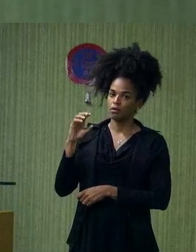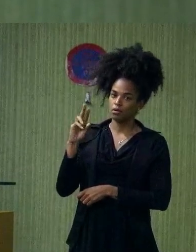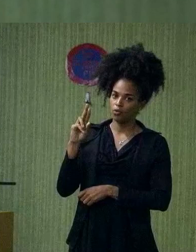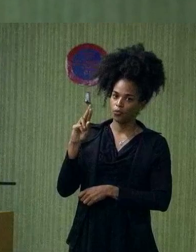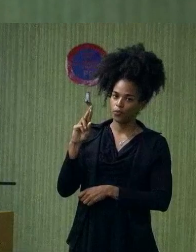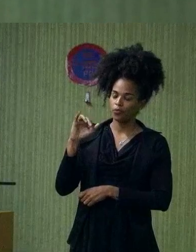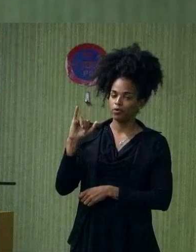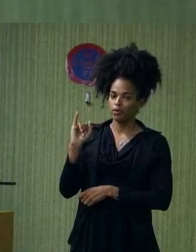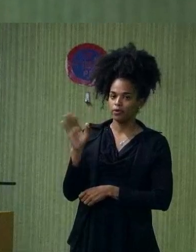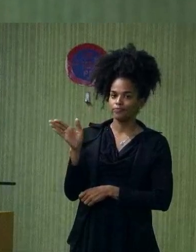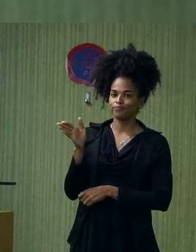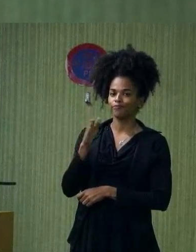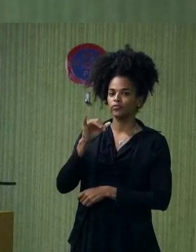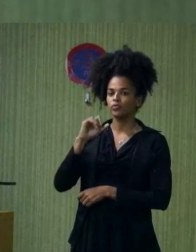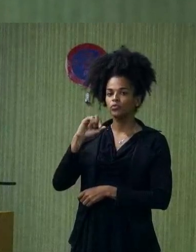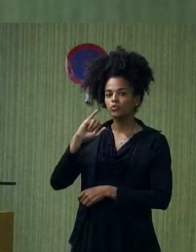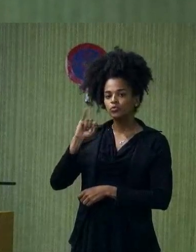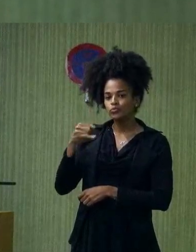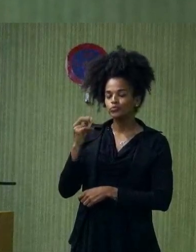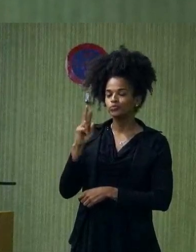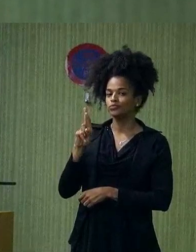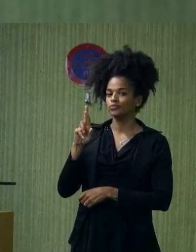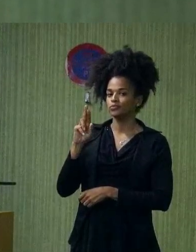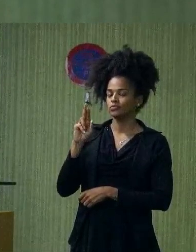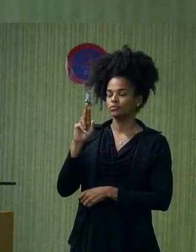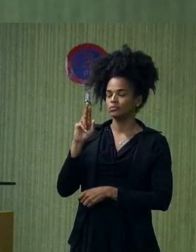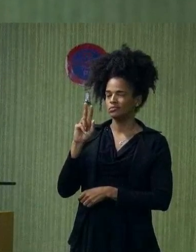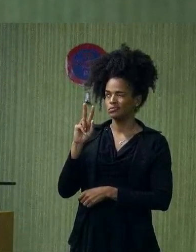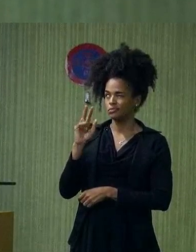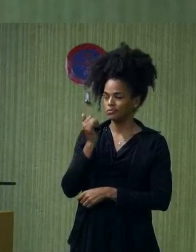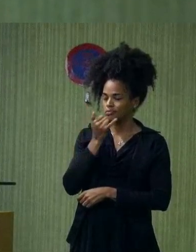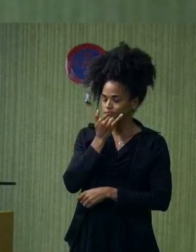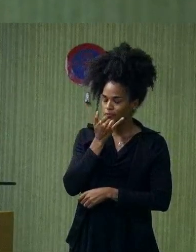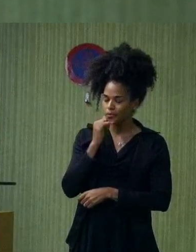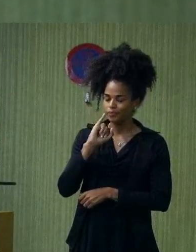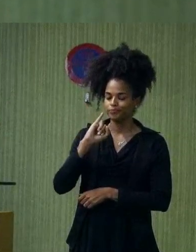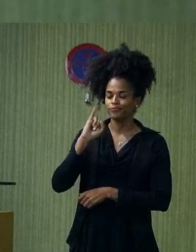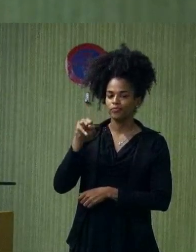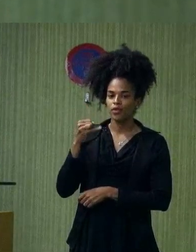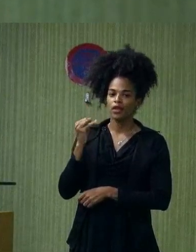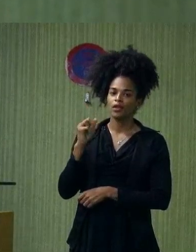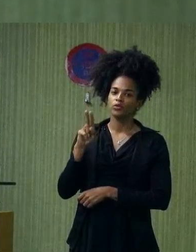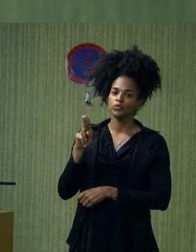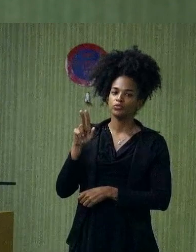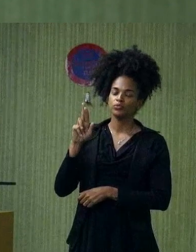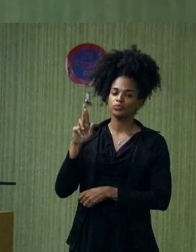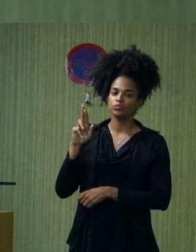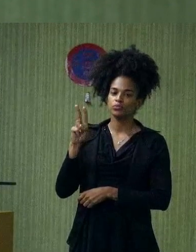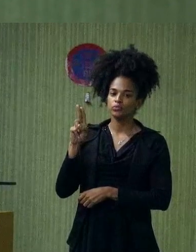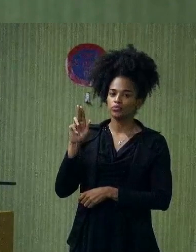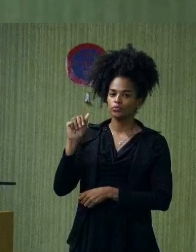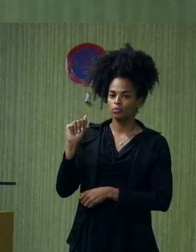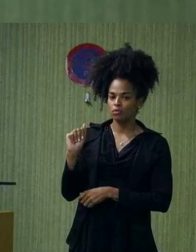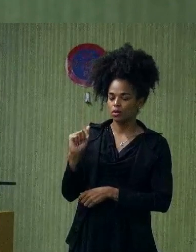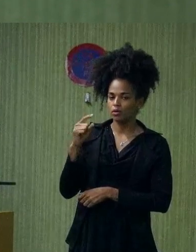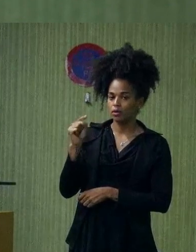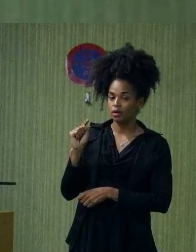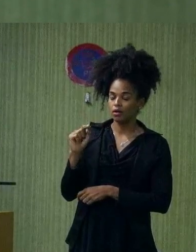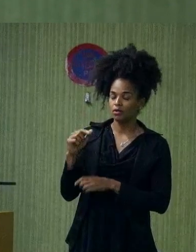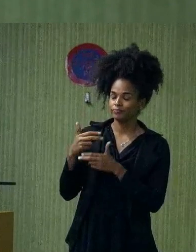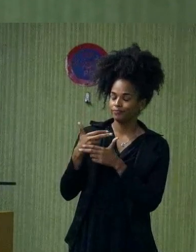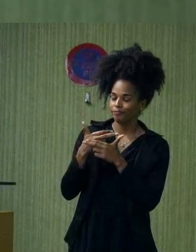Juruá Juruá não não tô entendendo é Juruá e calha do Purus Inclusive eu fui promotor aqui olha de